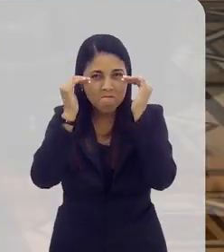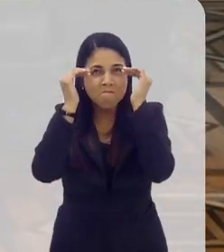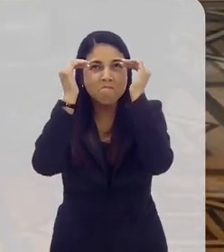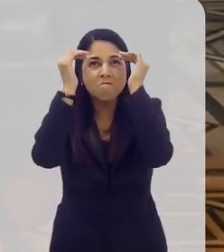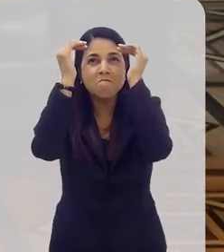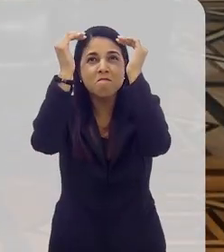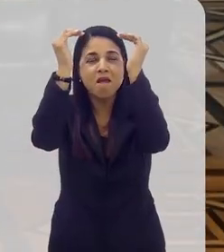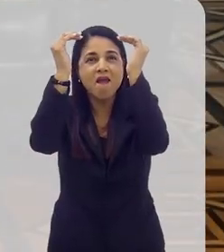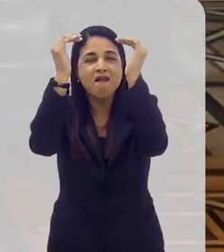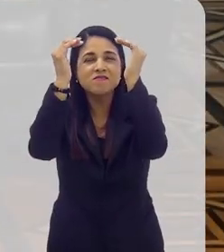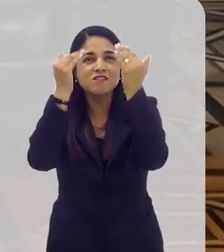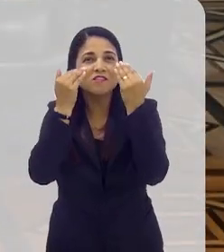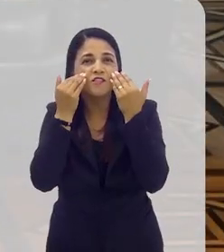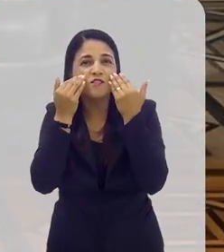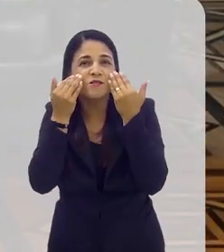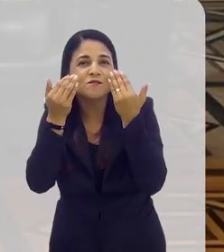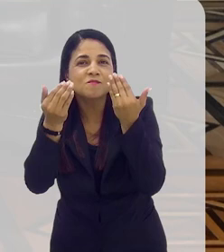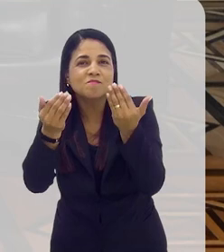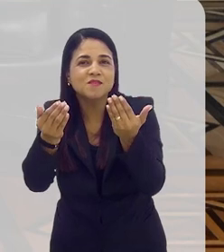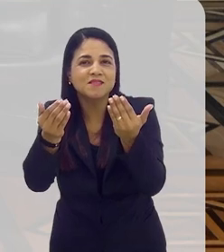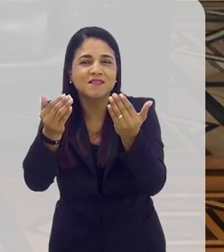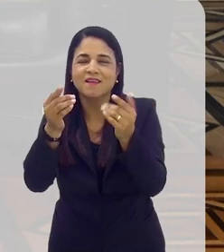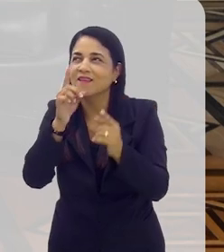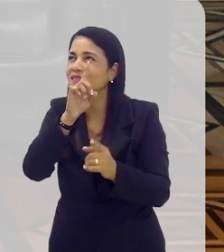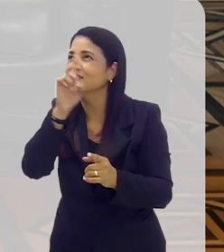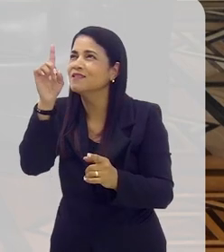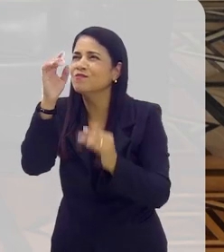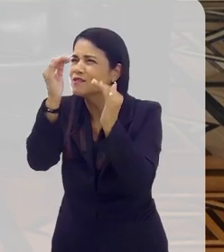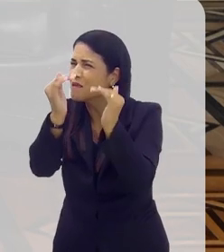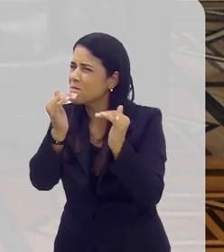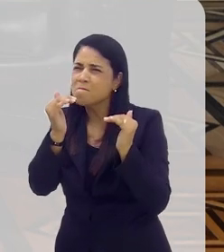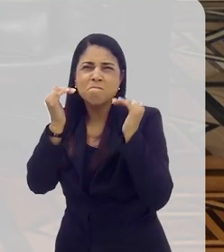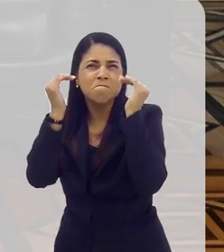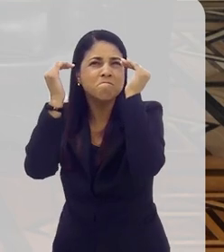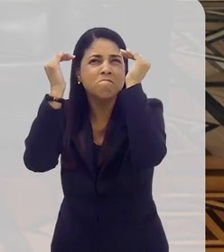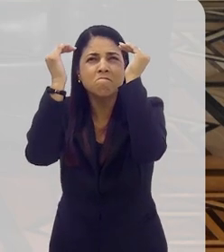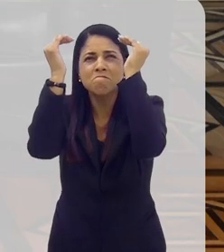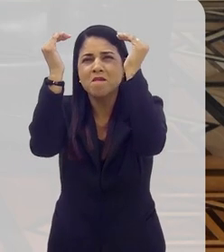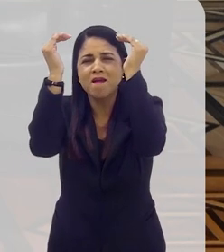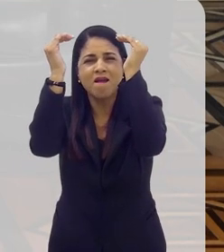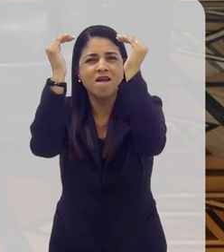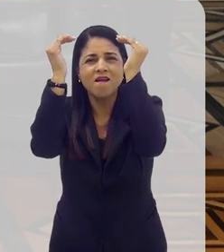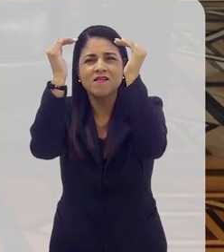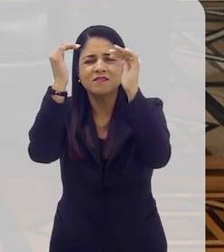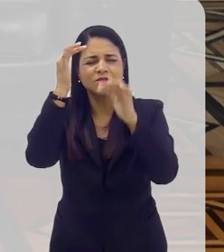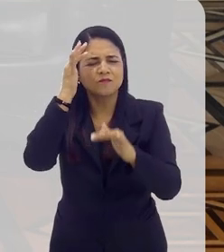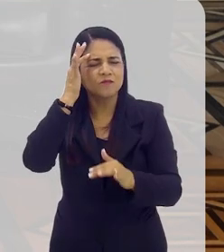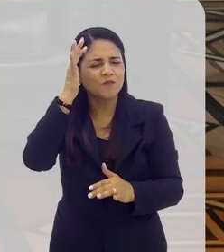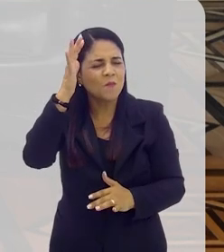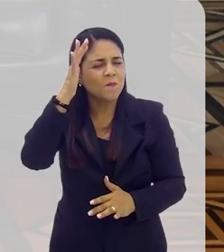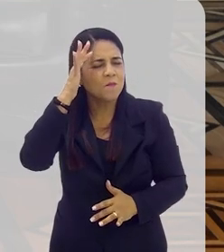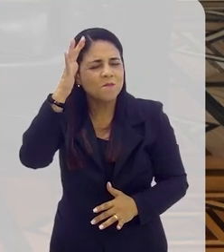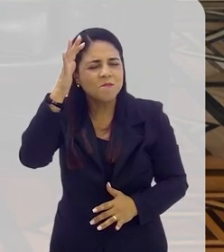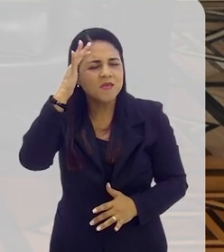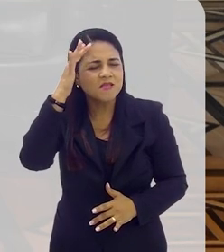És muito mais do que eu possa expressar. Meu Deus,